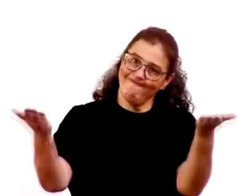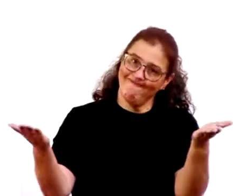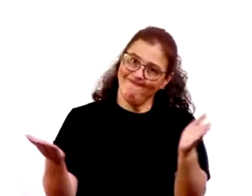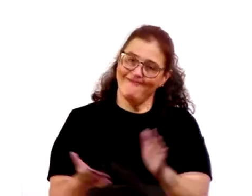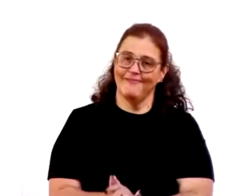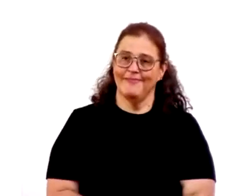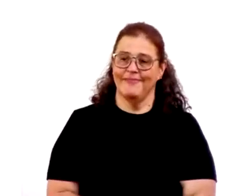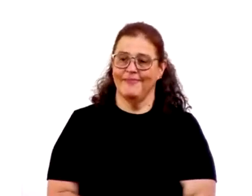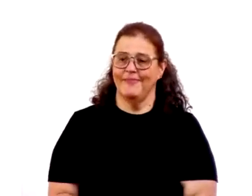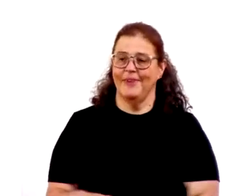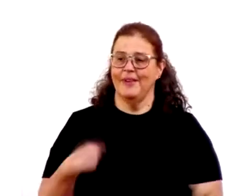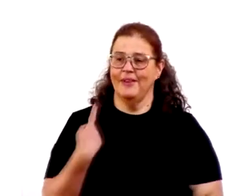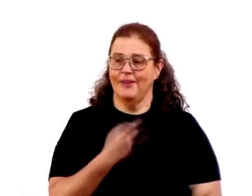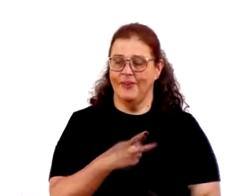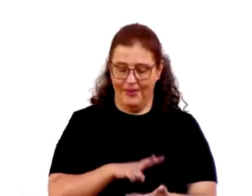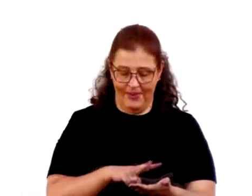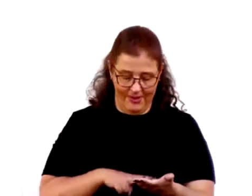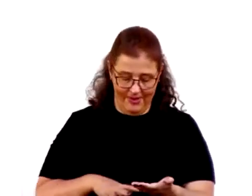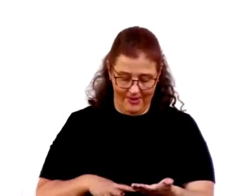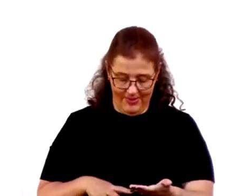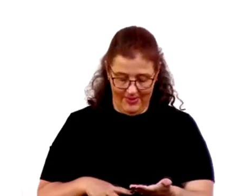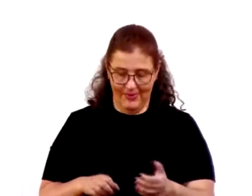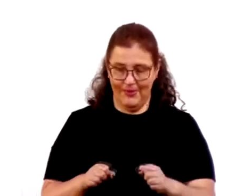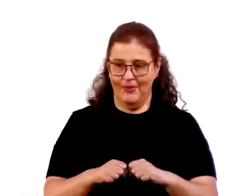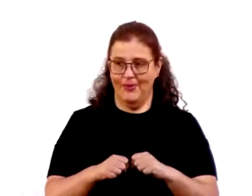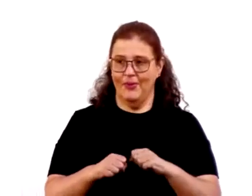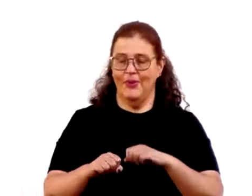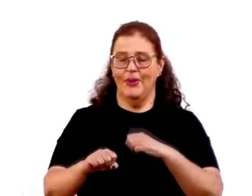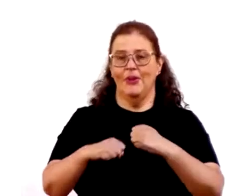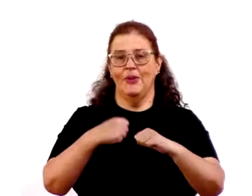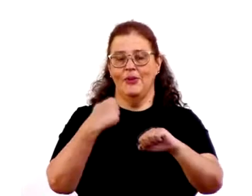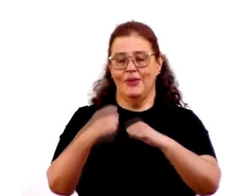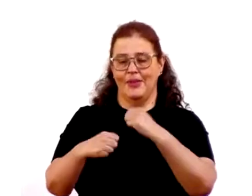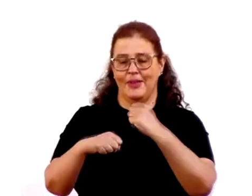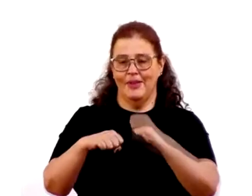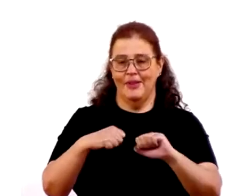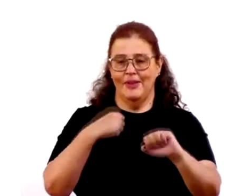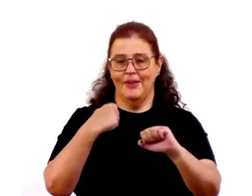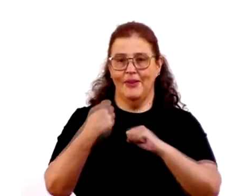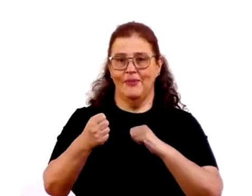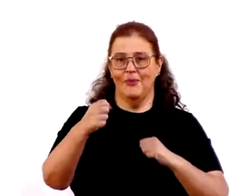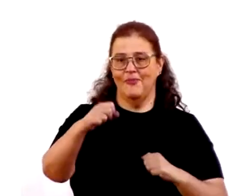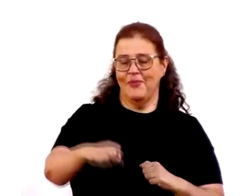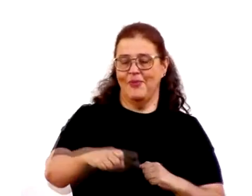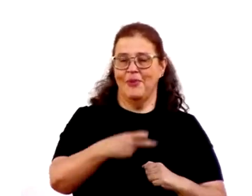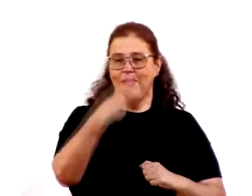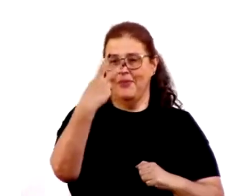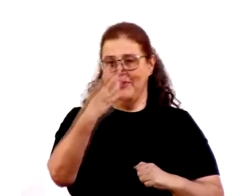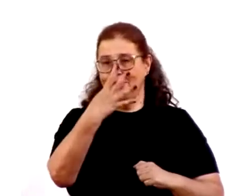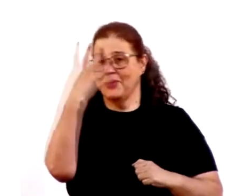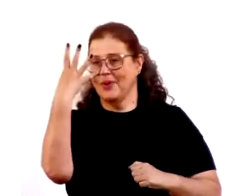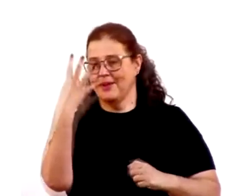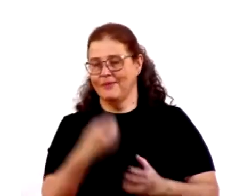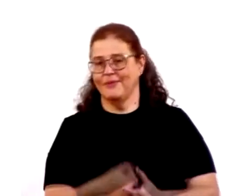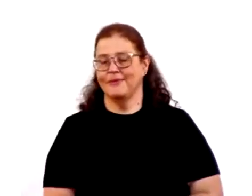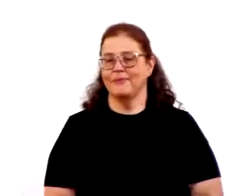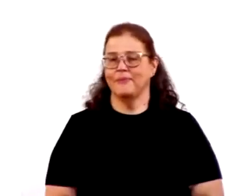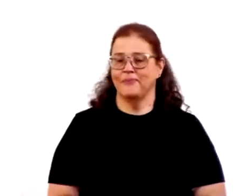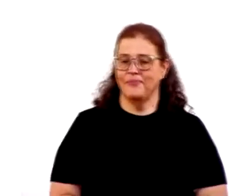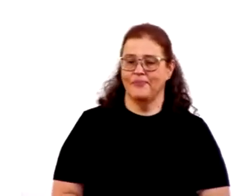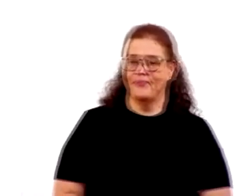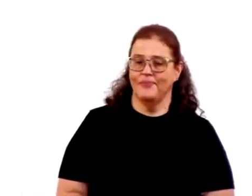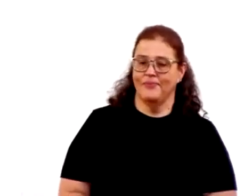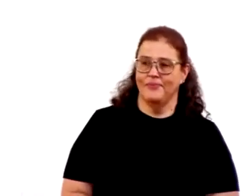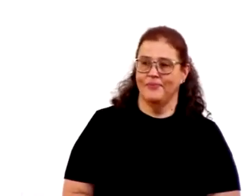Nós vamos meditar na palavra de Deus nessa manhã, no Salmo 24. Abra, por favor, a palavra de Deus no Salmo